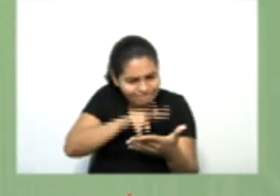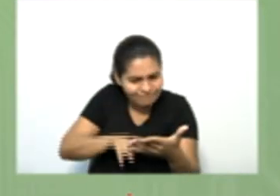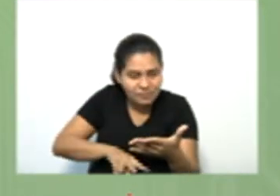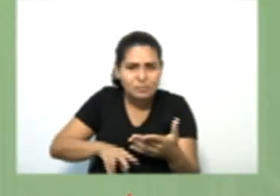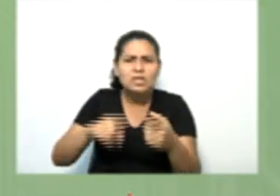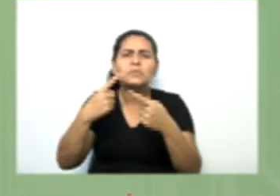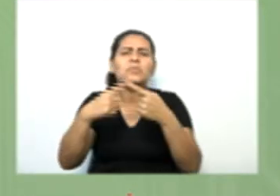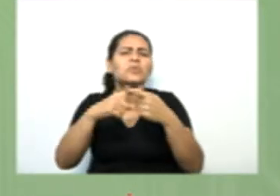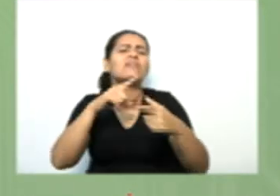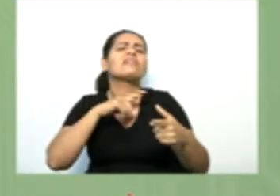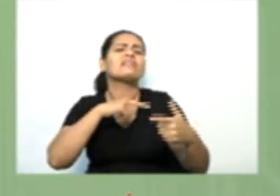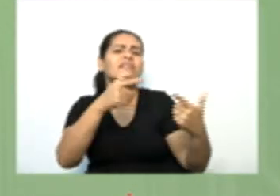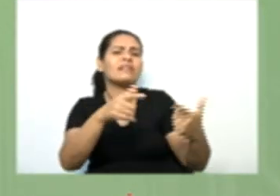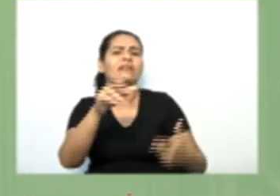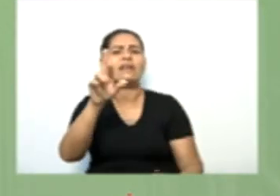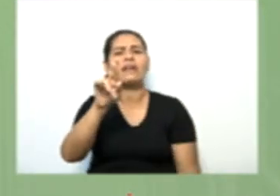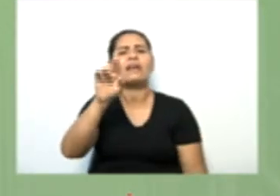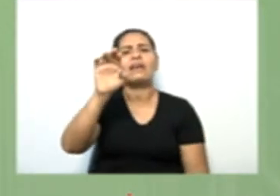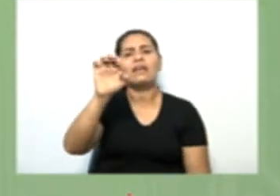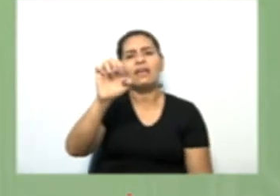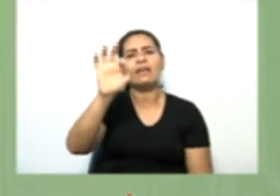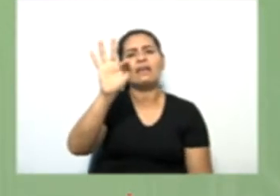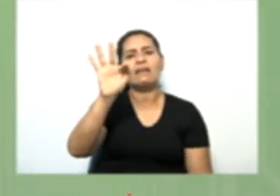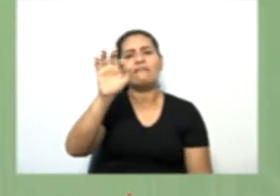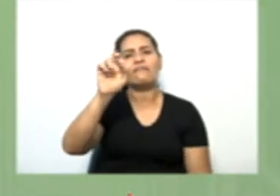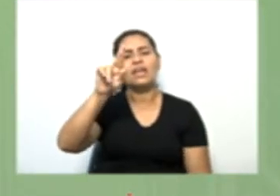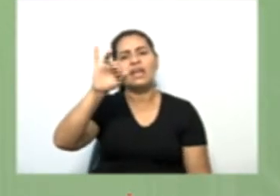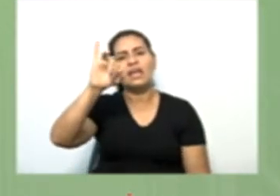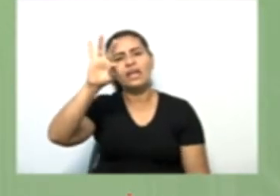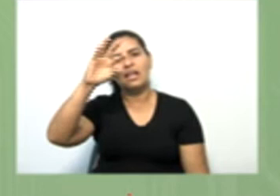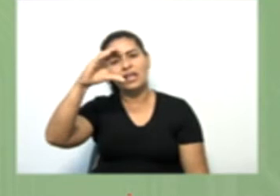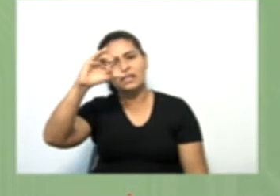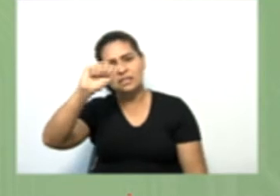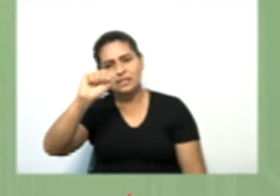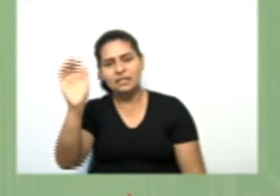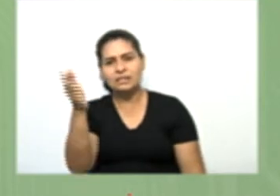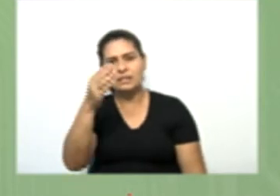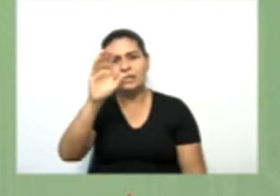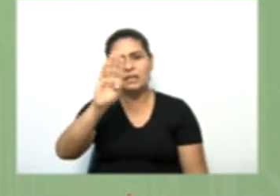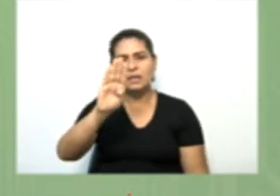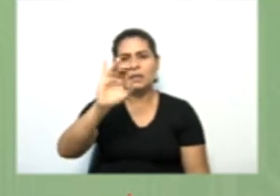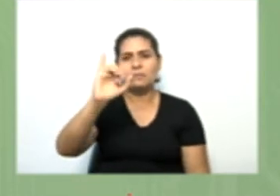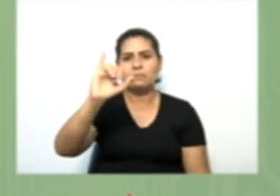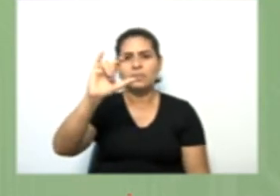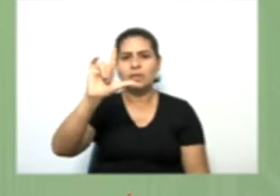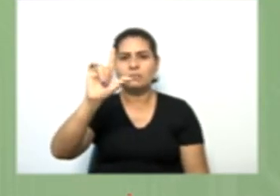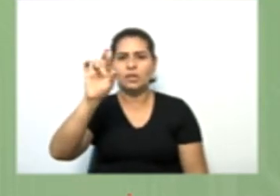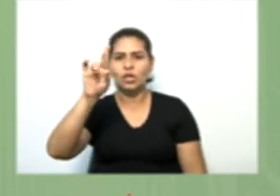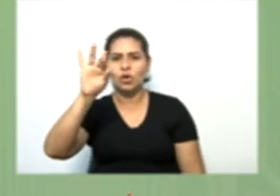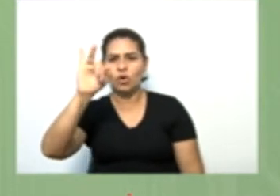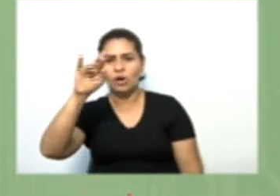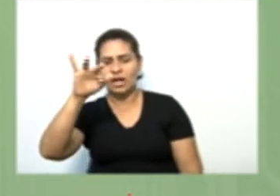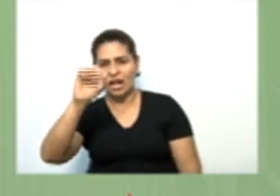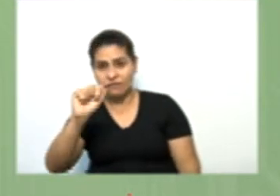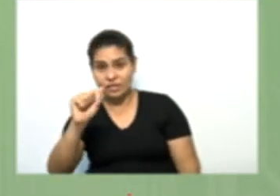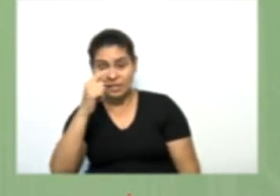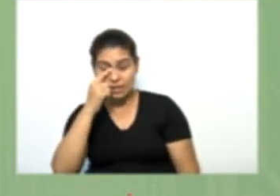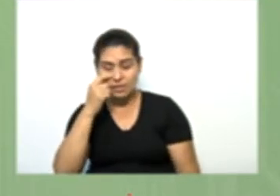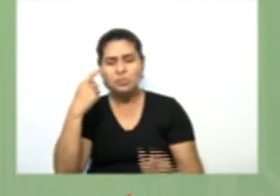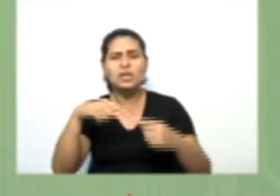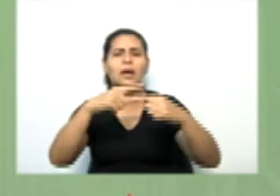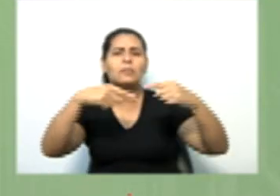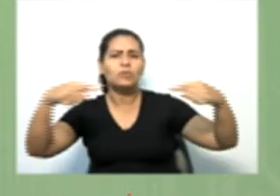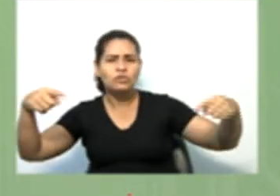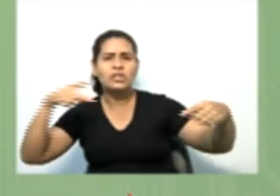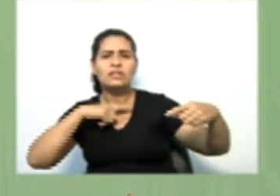tem referências bibliográficas? Existem as referências bibliográficas para que você possa ir buscar mais a fundo, porque na apostila e